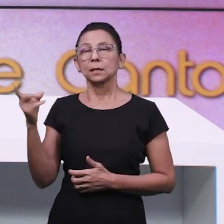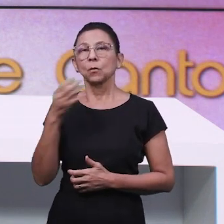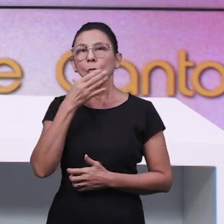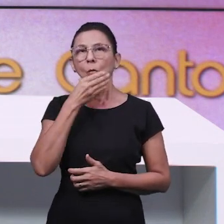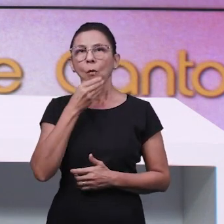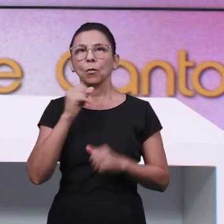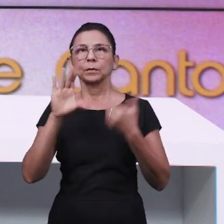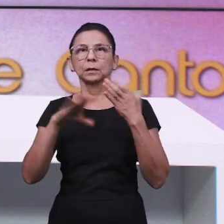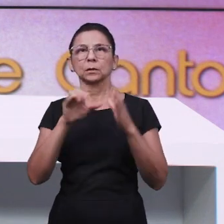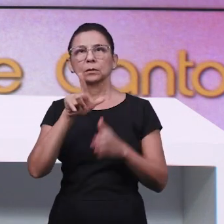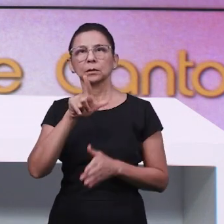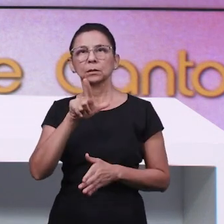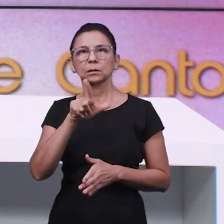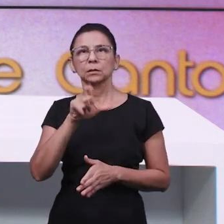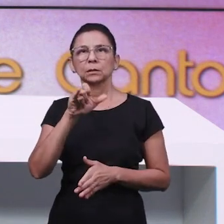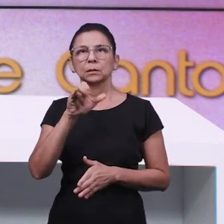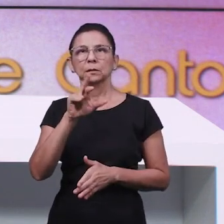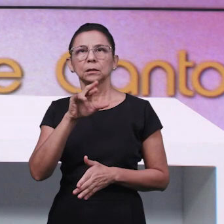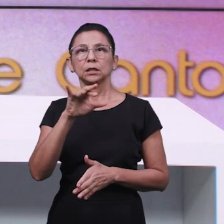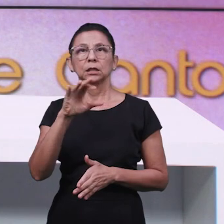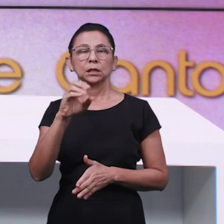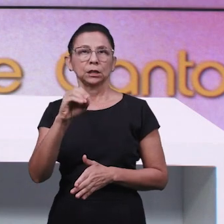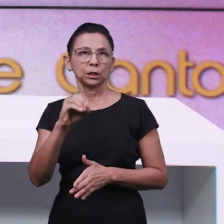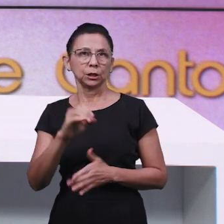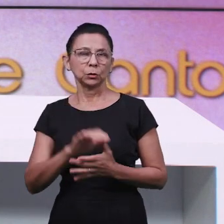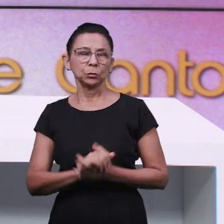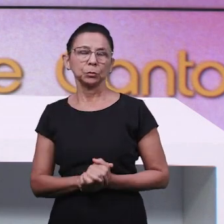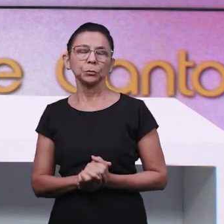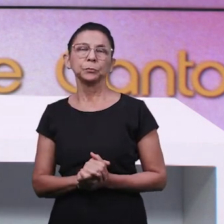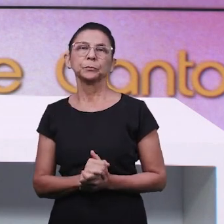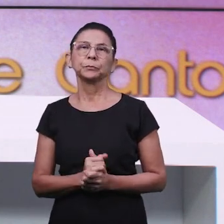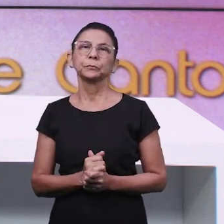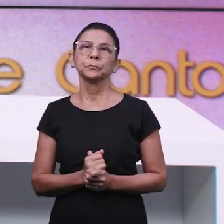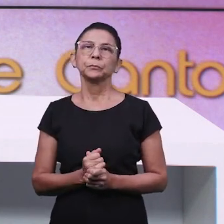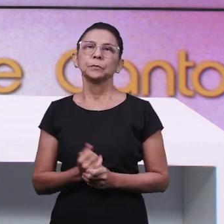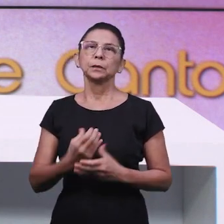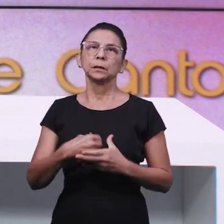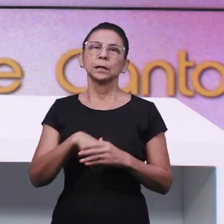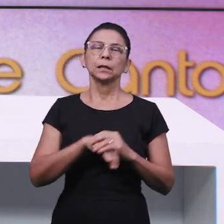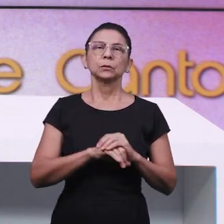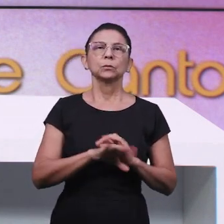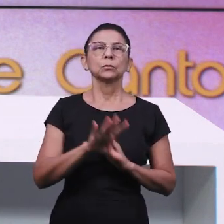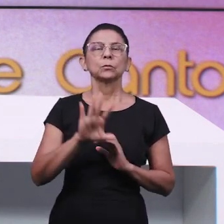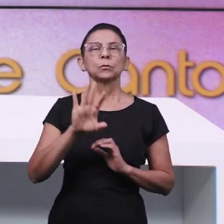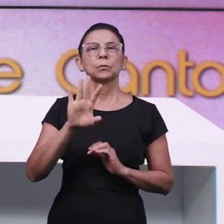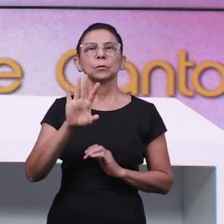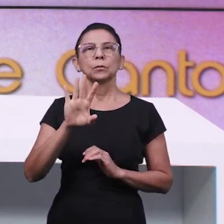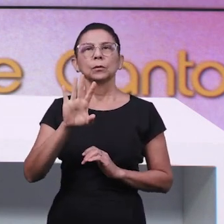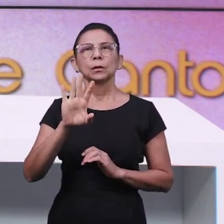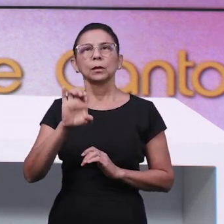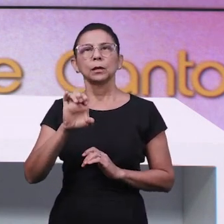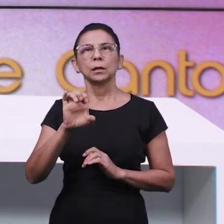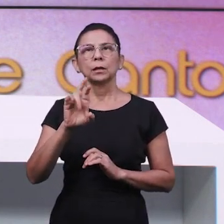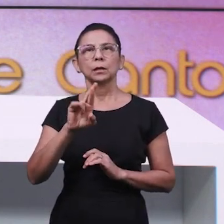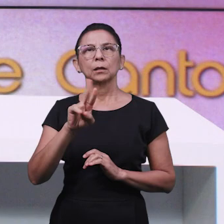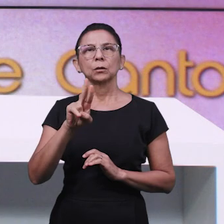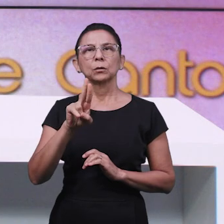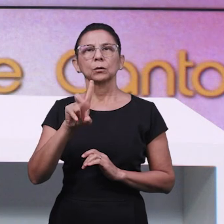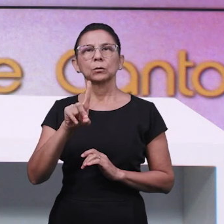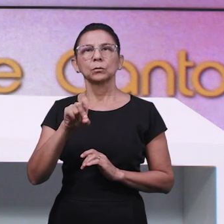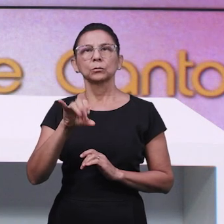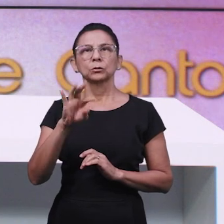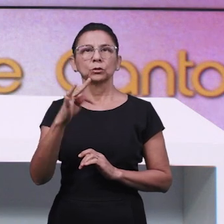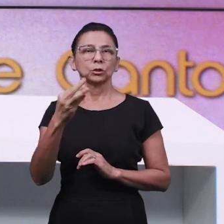cantor lírico cantando repertório erudito. Ele está realizando ajustes particulares